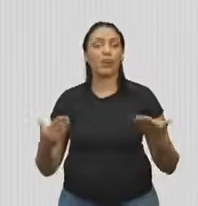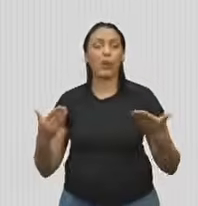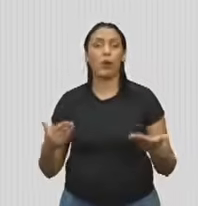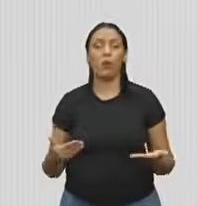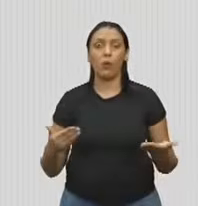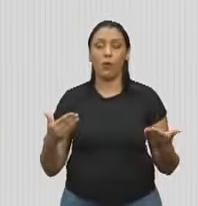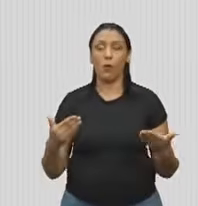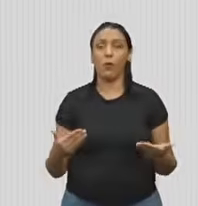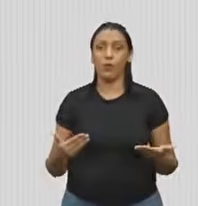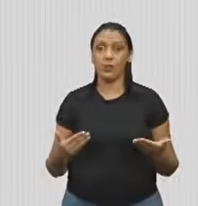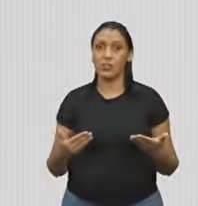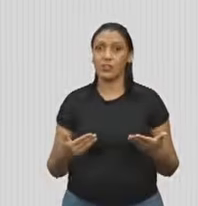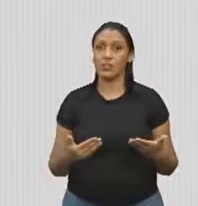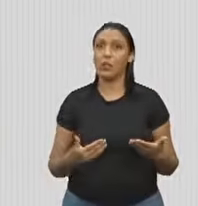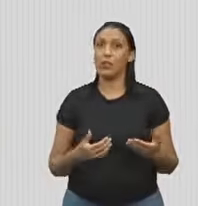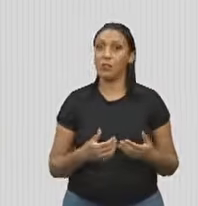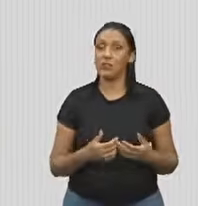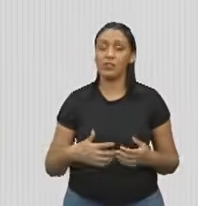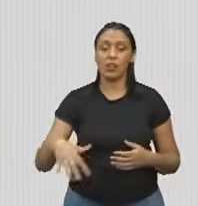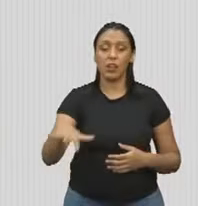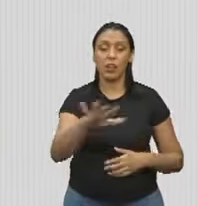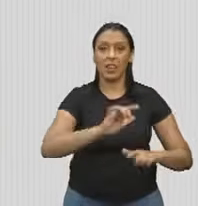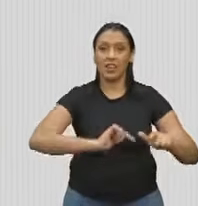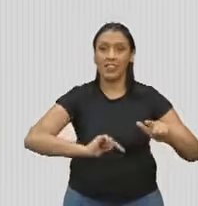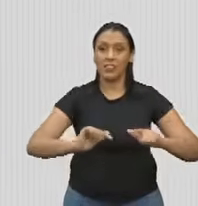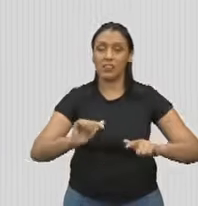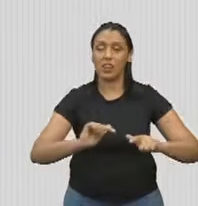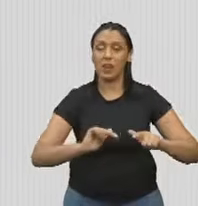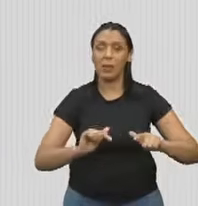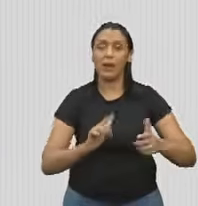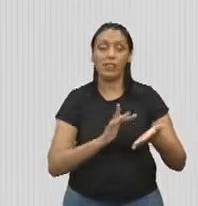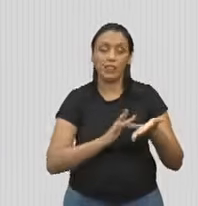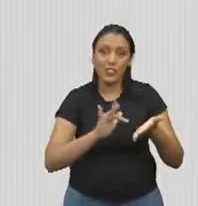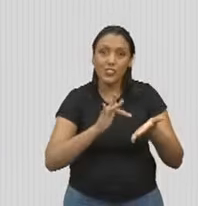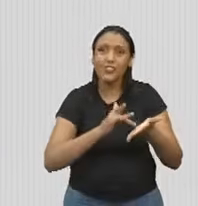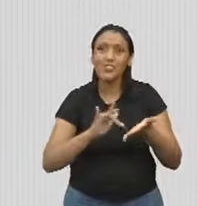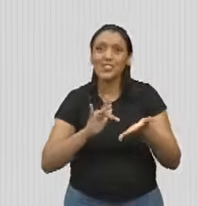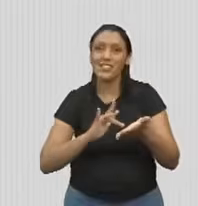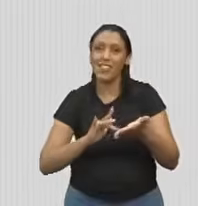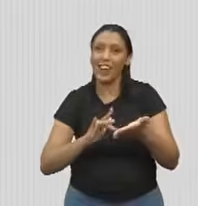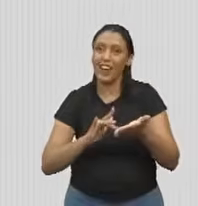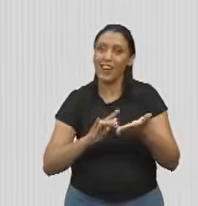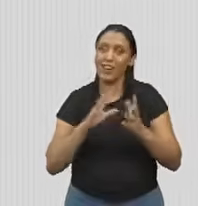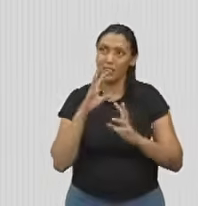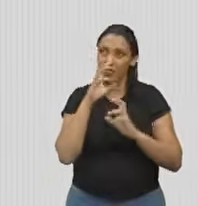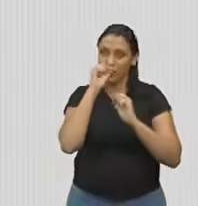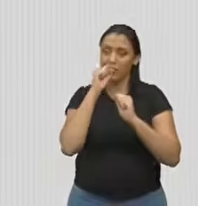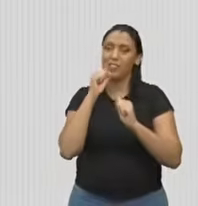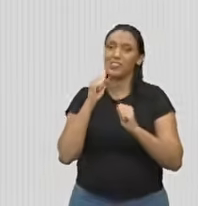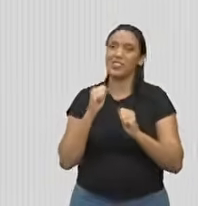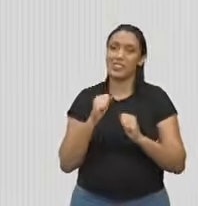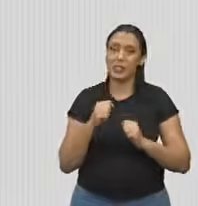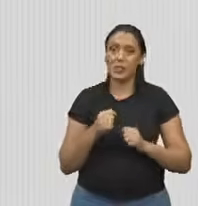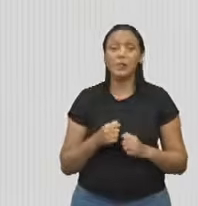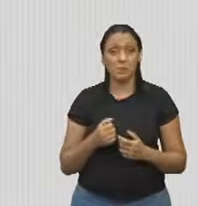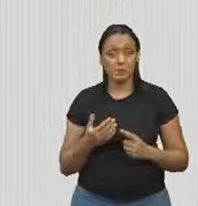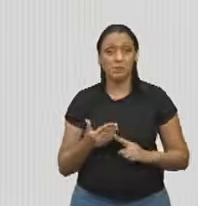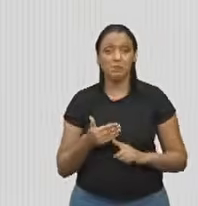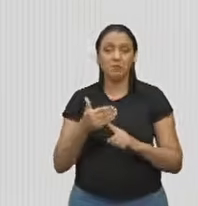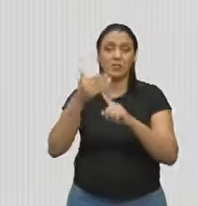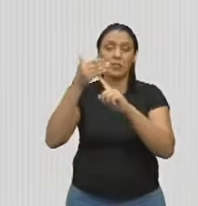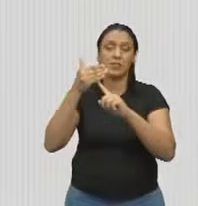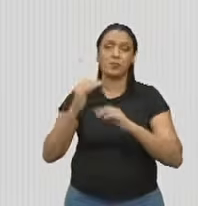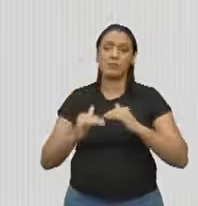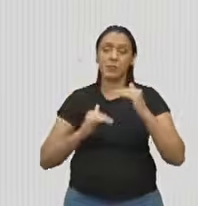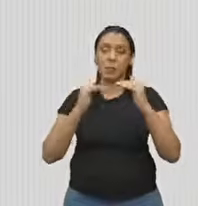o mercado, o digital está muito forte, né? E agora, em função com a pandemia, aumentou muito mais, né? Hoje a gente começou a trabalhar muito